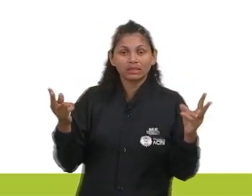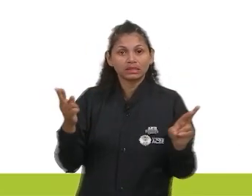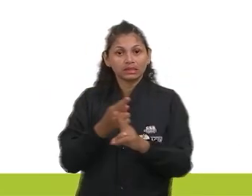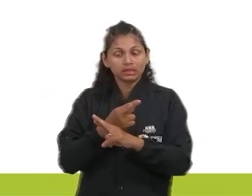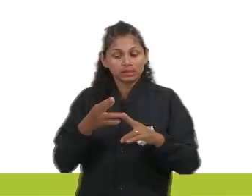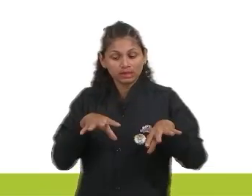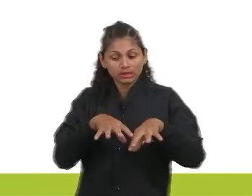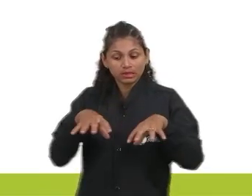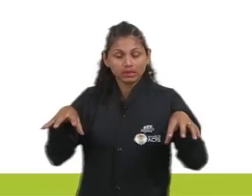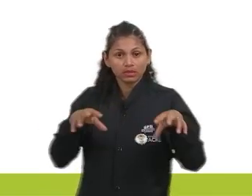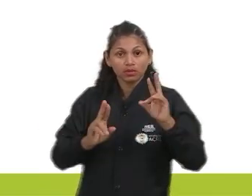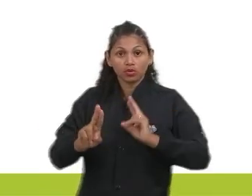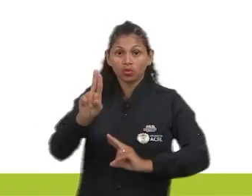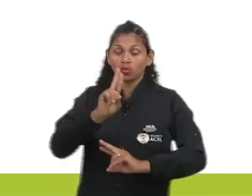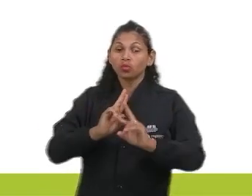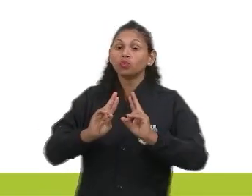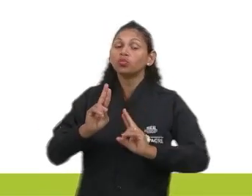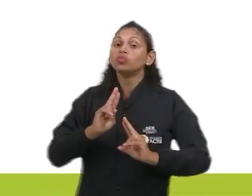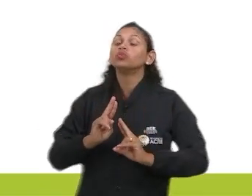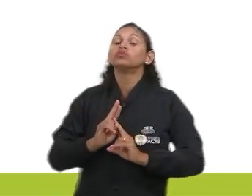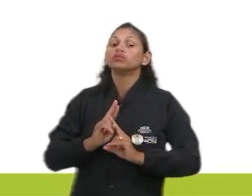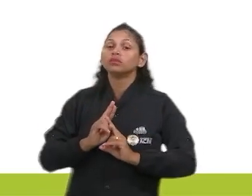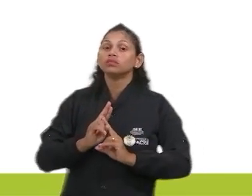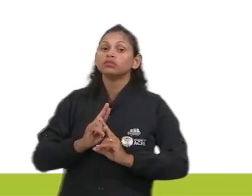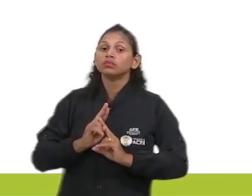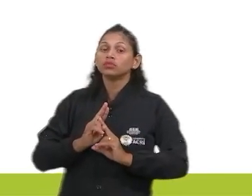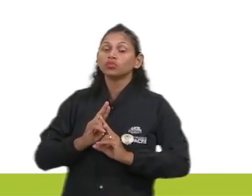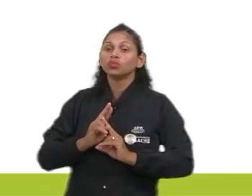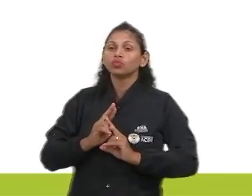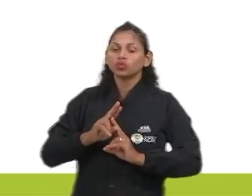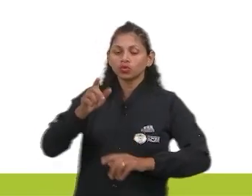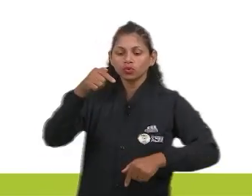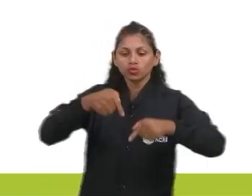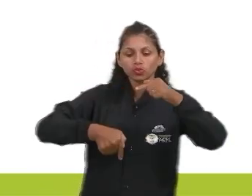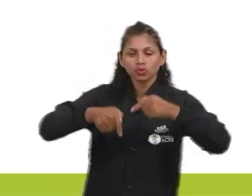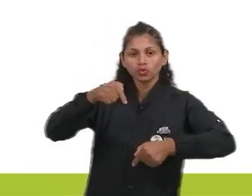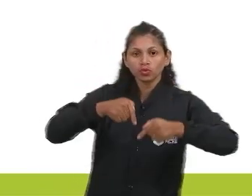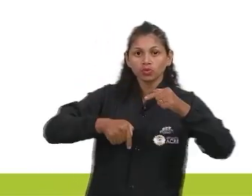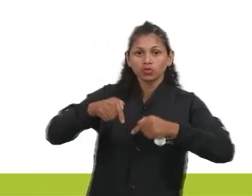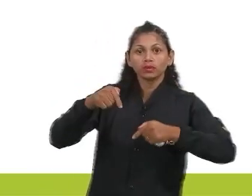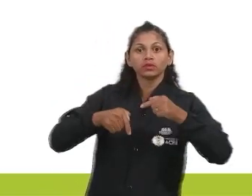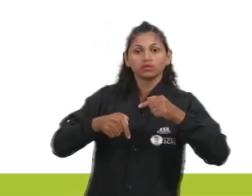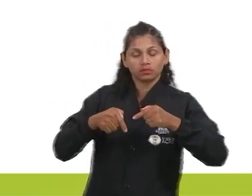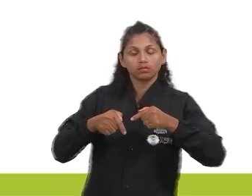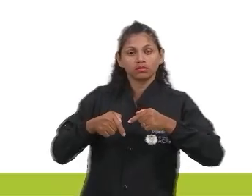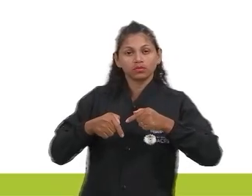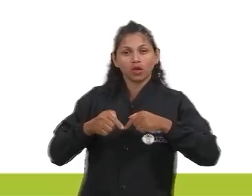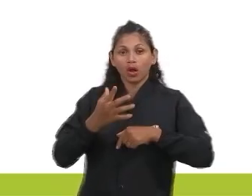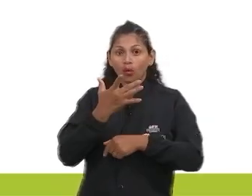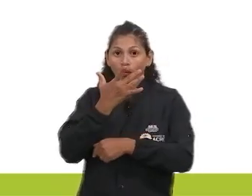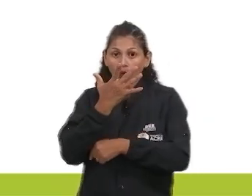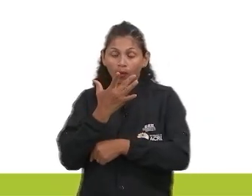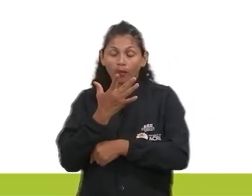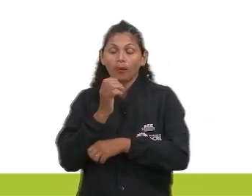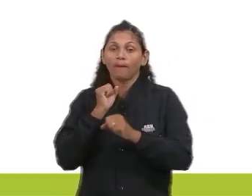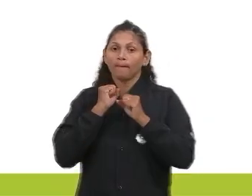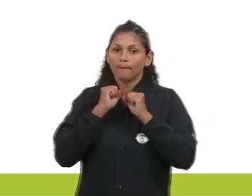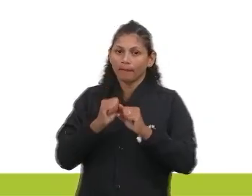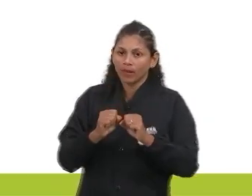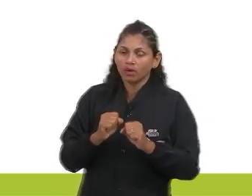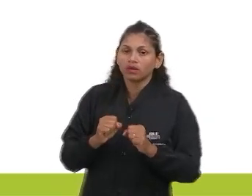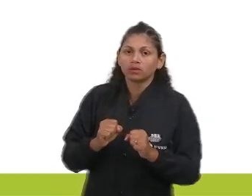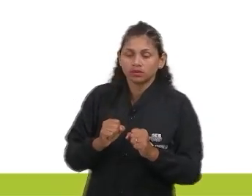elas usam essa sinalização química para perceber a diferença. Pode-se dizer que vem por meio